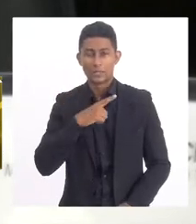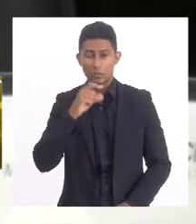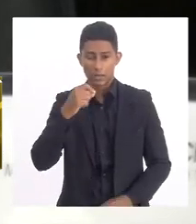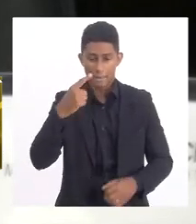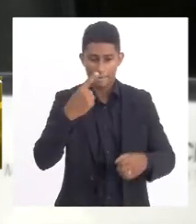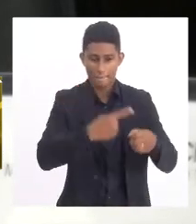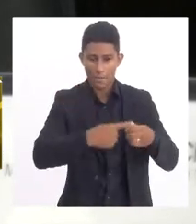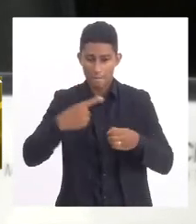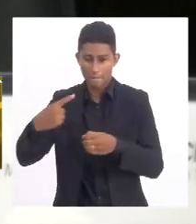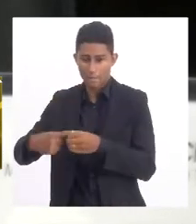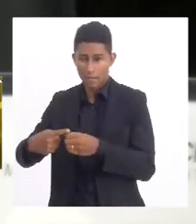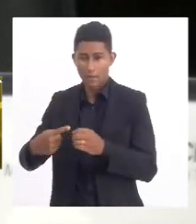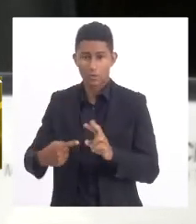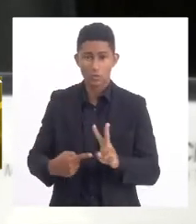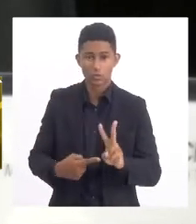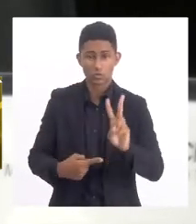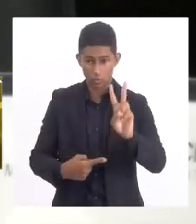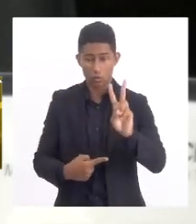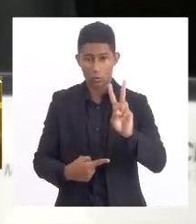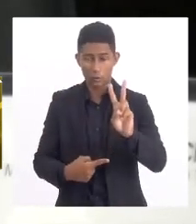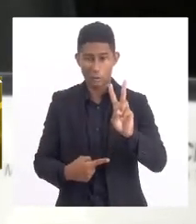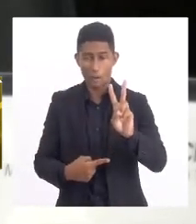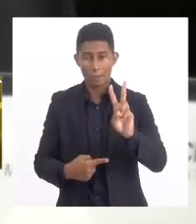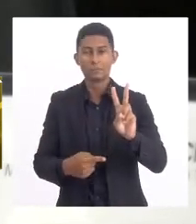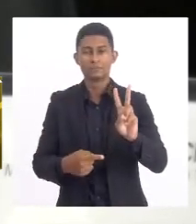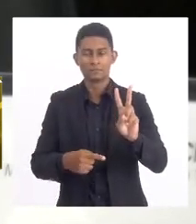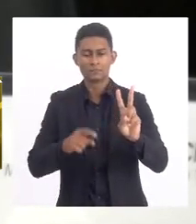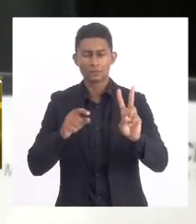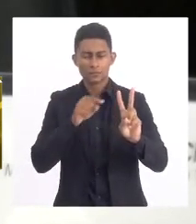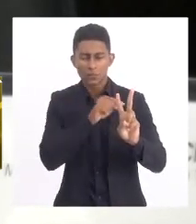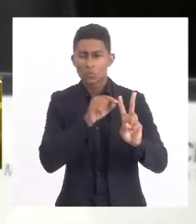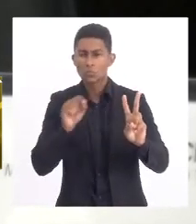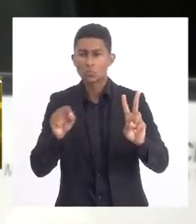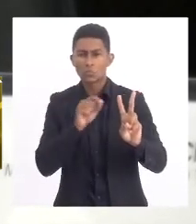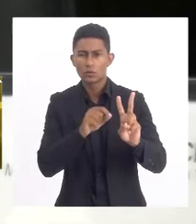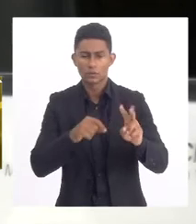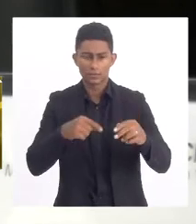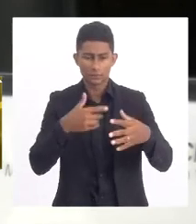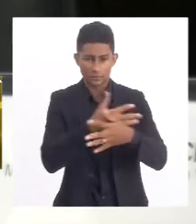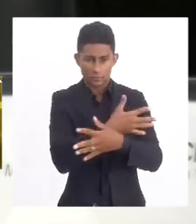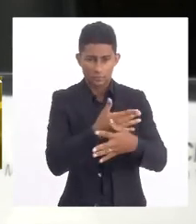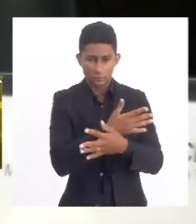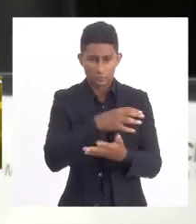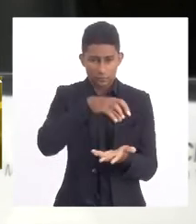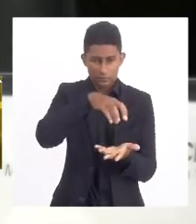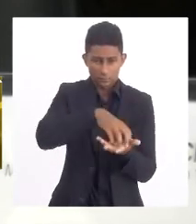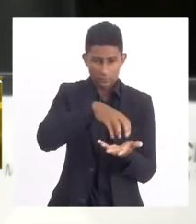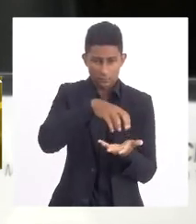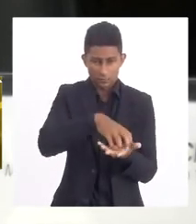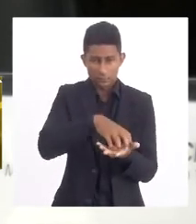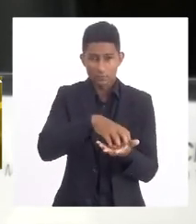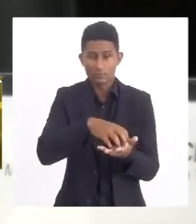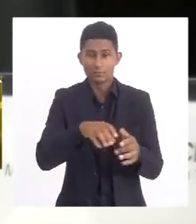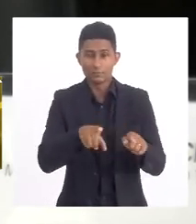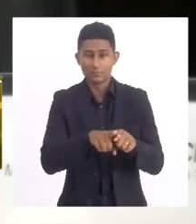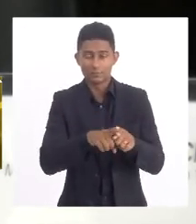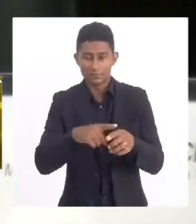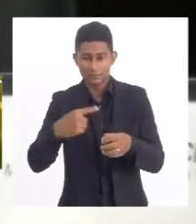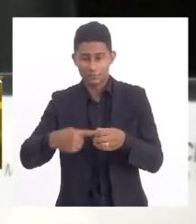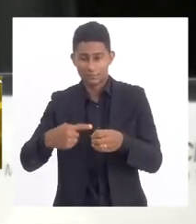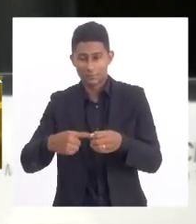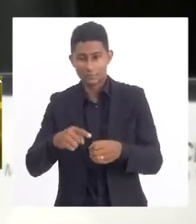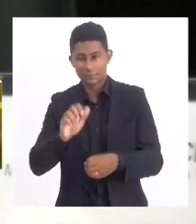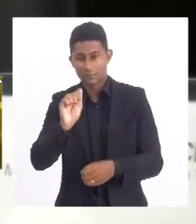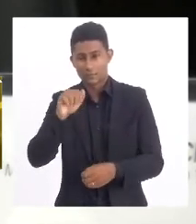municípios contemplados pelo de t.i. pelos destinos turísticos inteligentes que é a capital Rio de Janeiro Angra dos Reis também mais um gesto que o